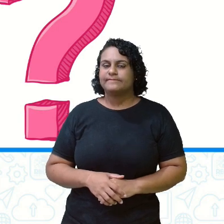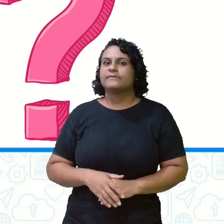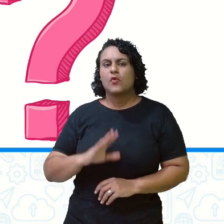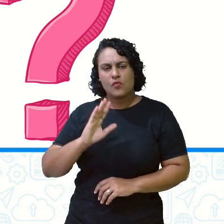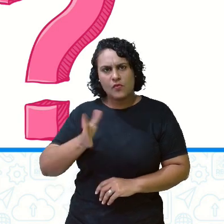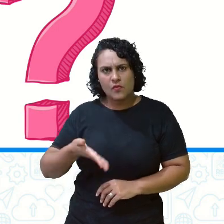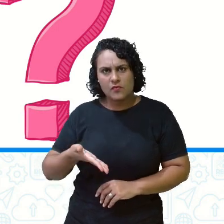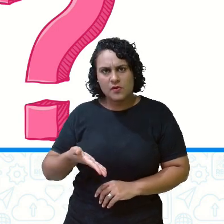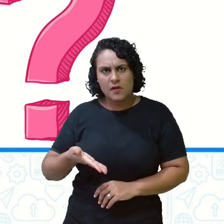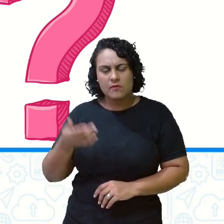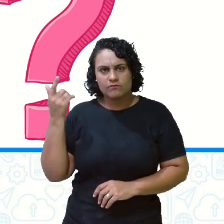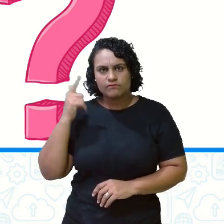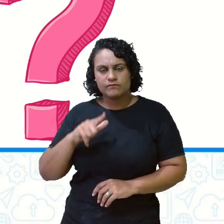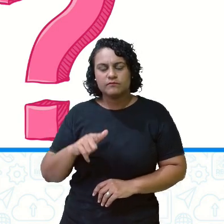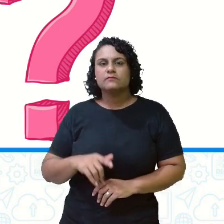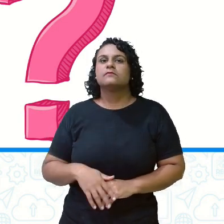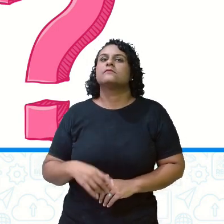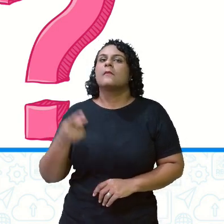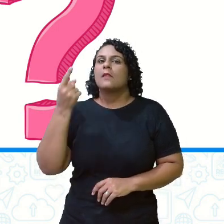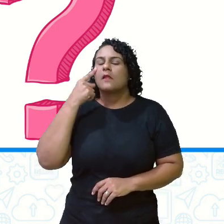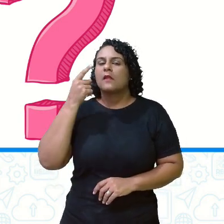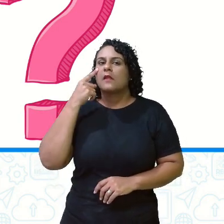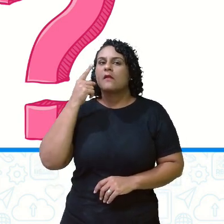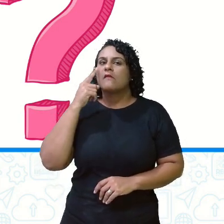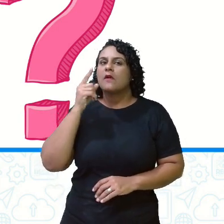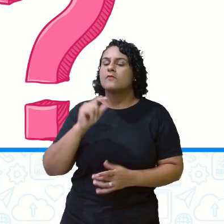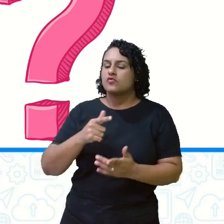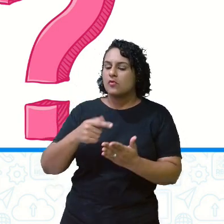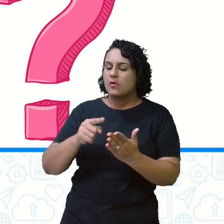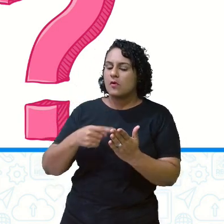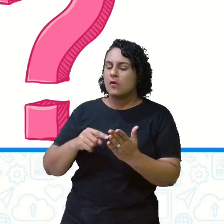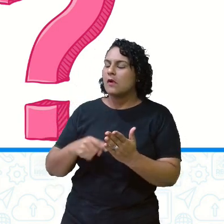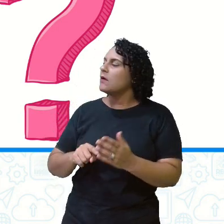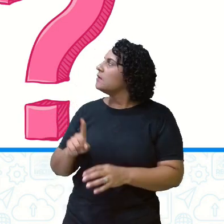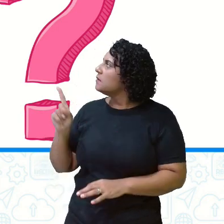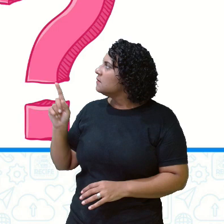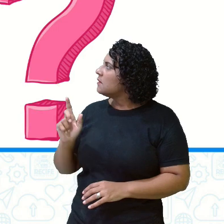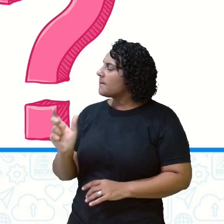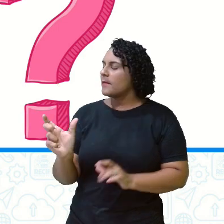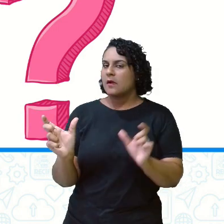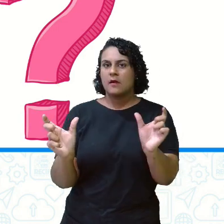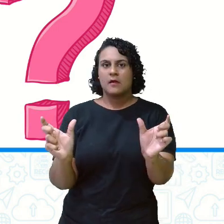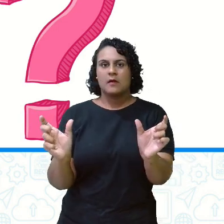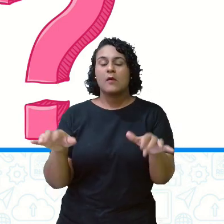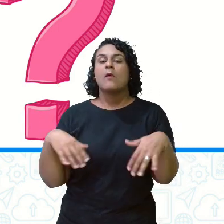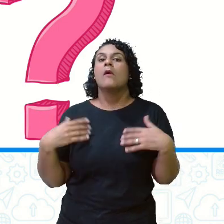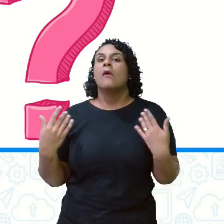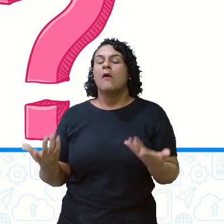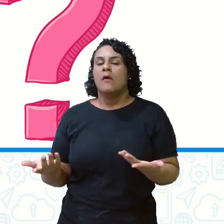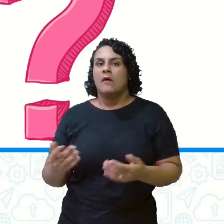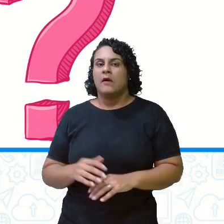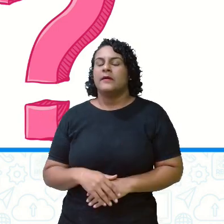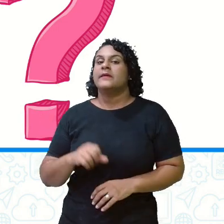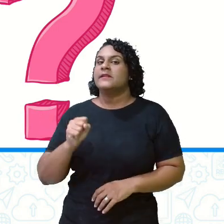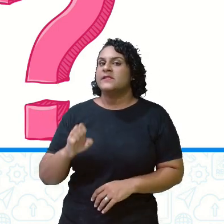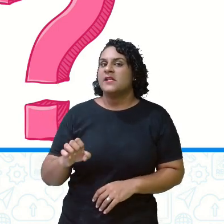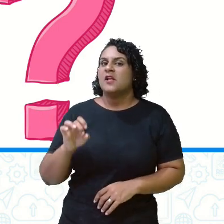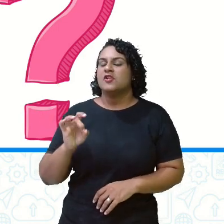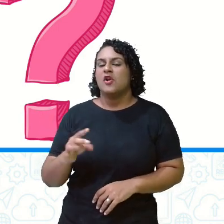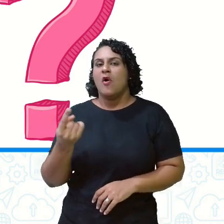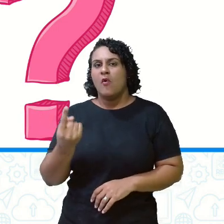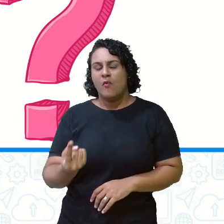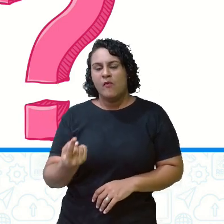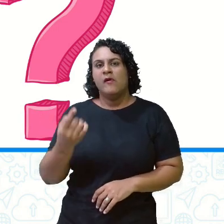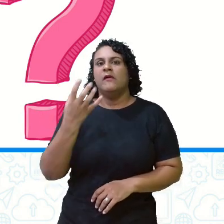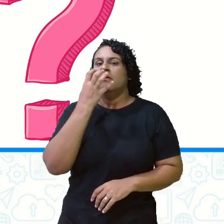conseguiram? Vamos verificar. Late ou latem? Se só tem um cachorro,